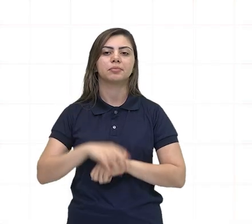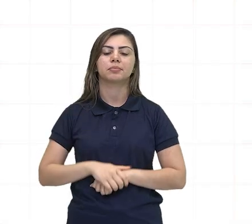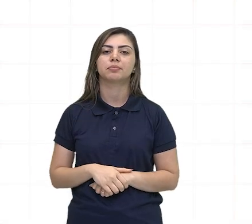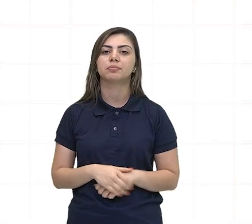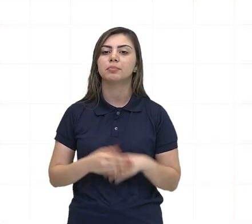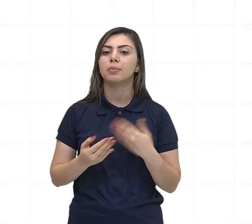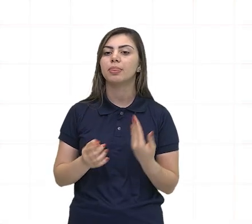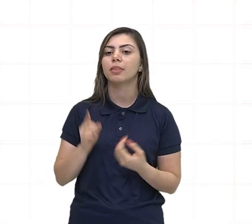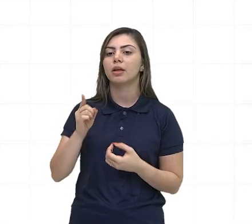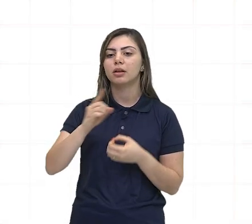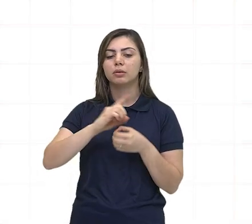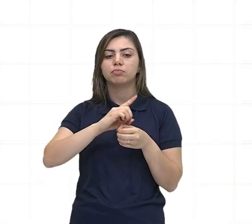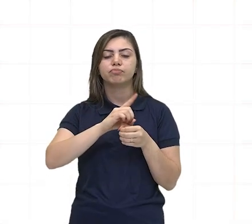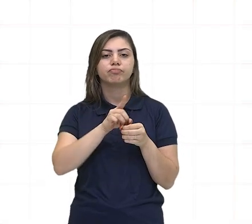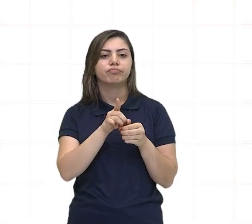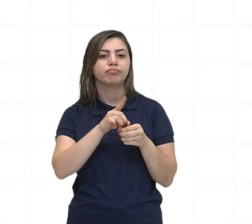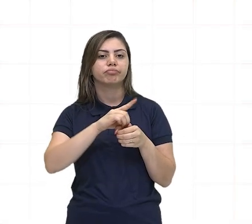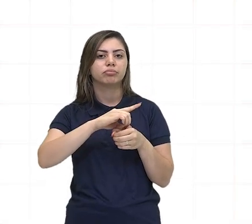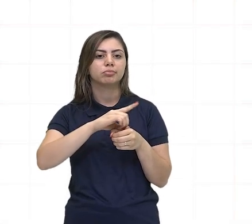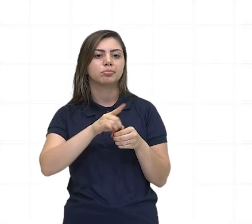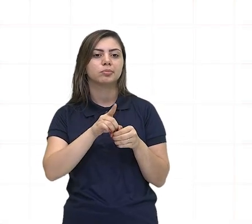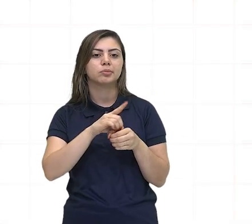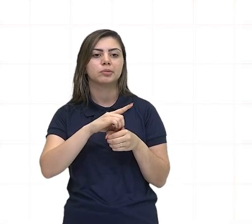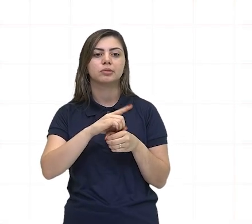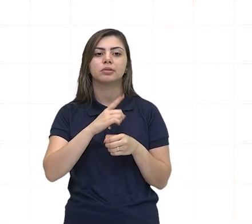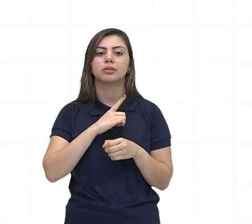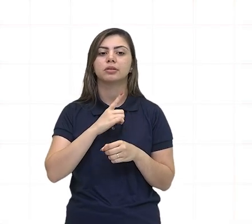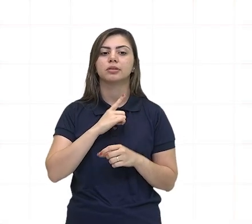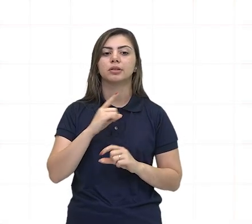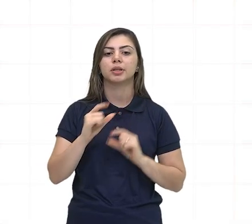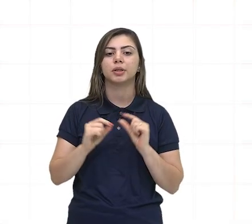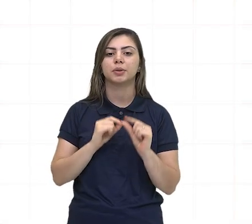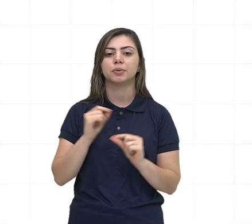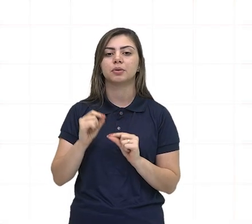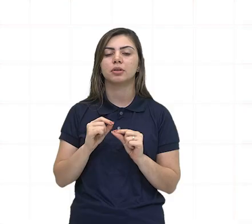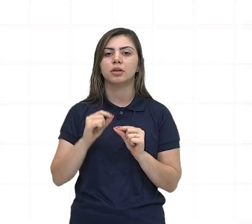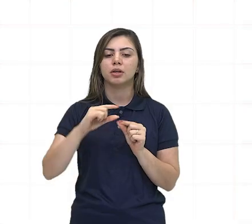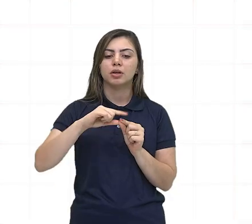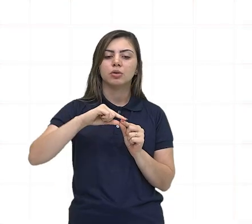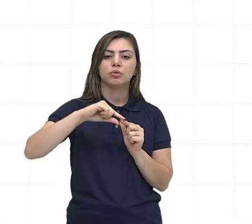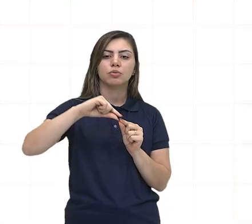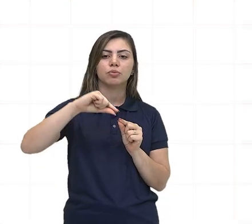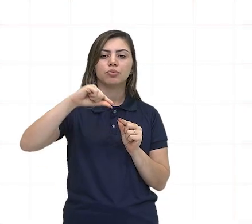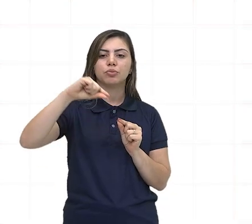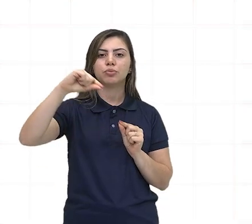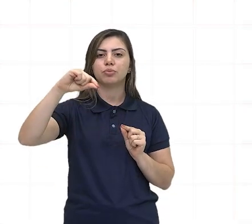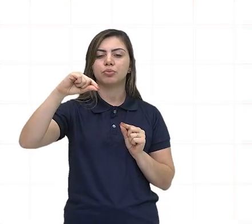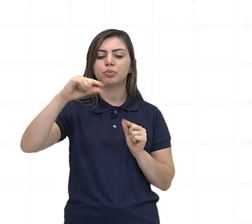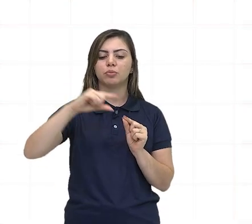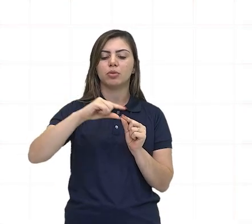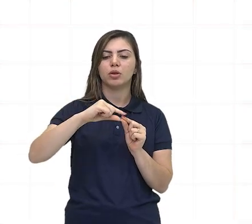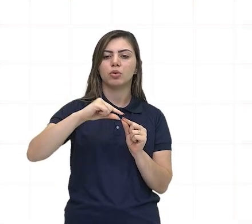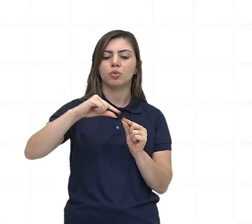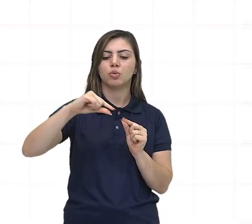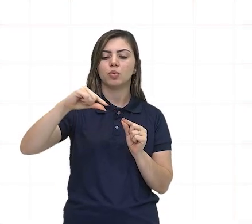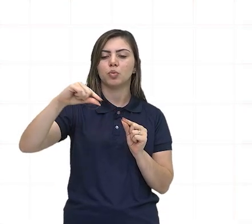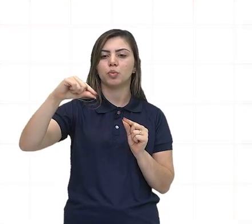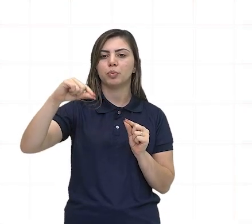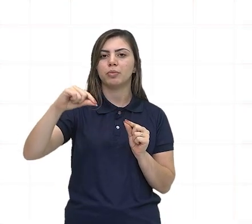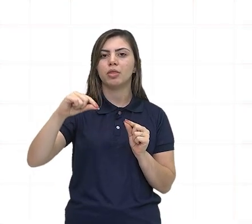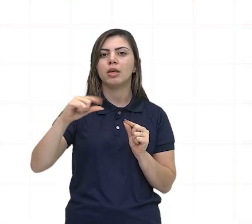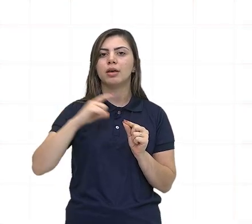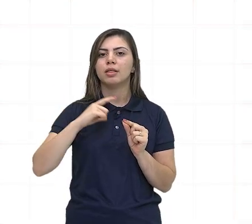A bússola, ela possui uma agulha imantada, que tem a propriedade de